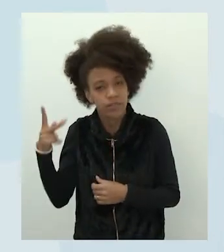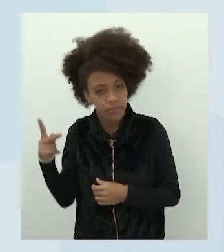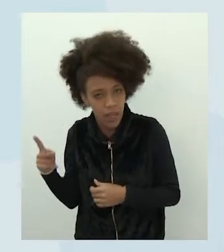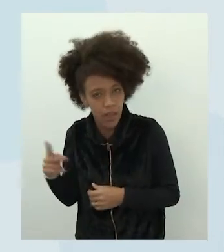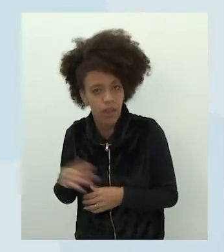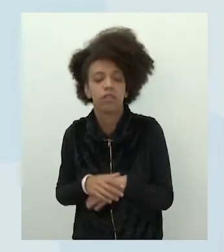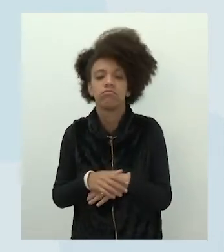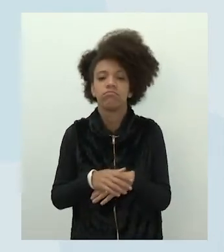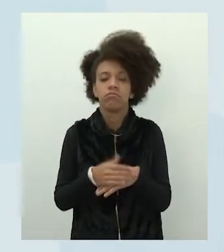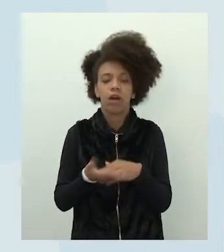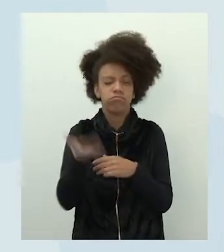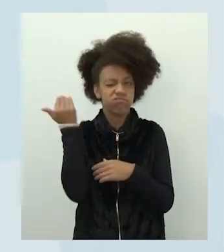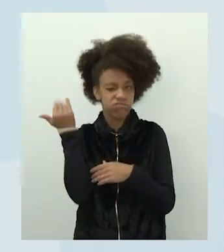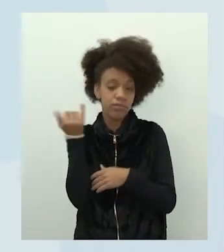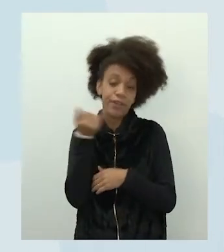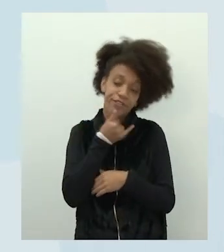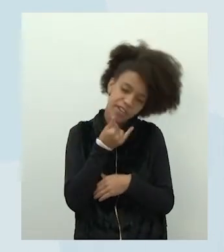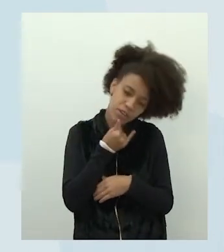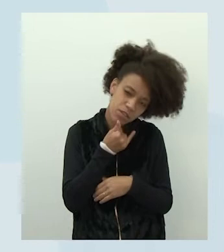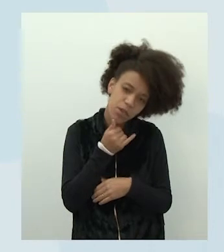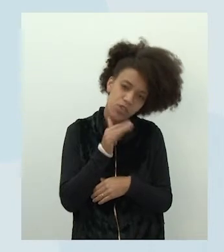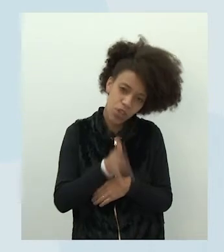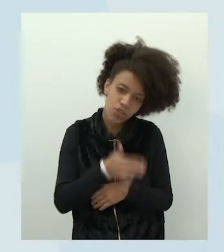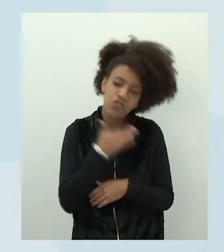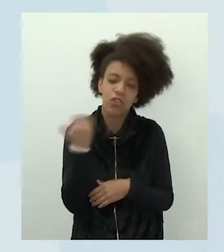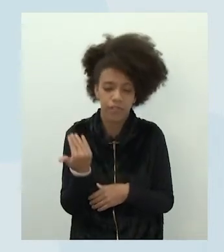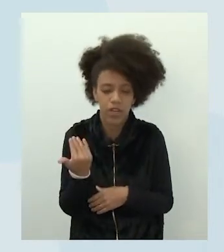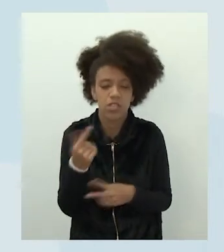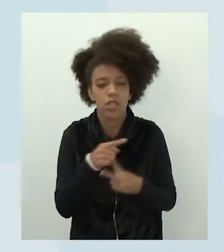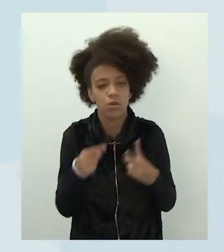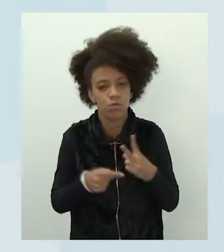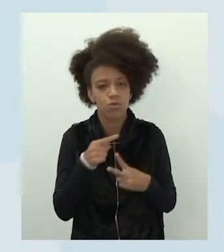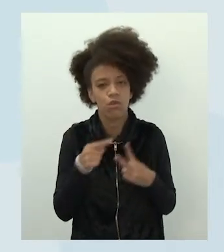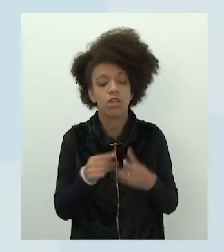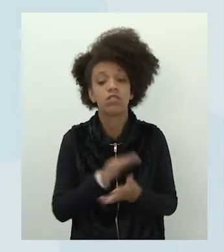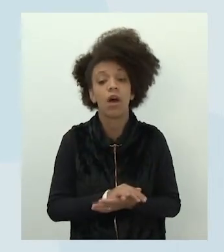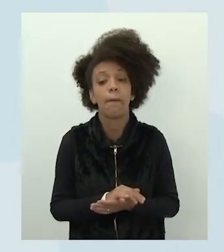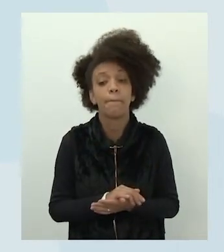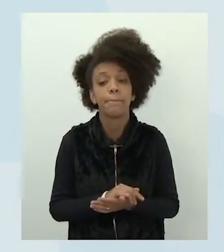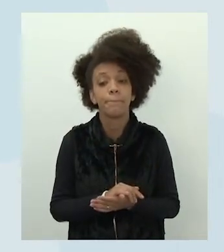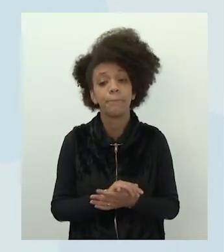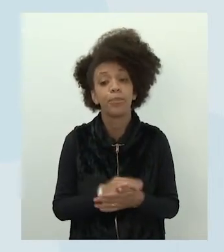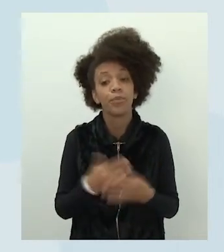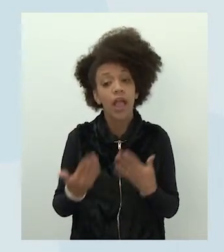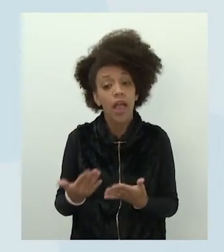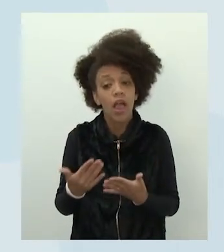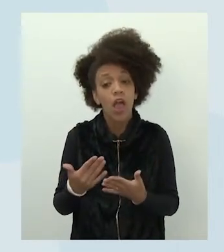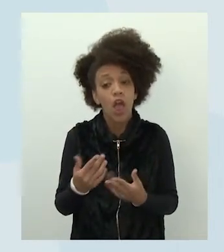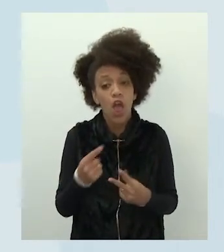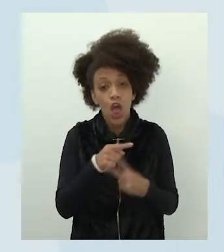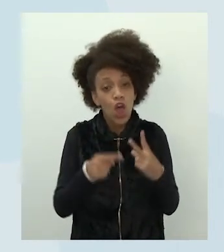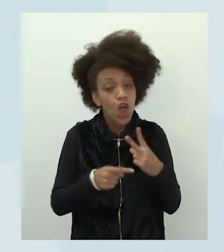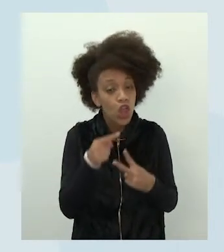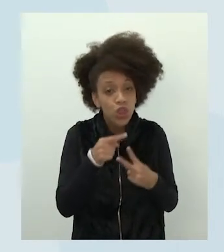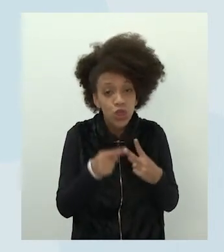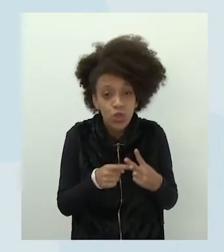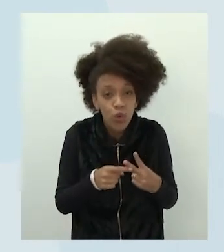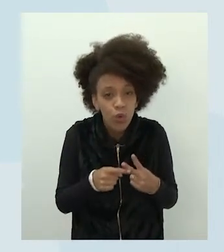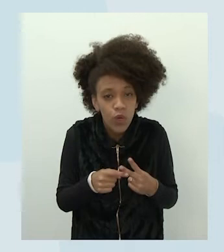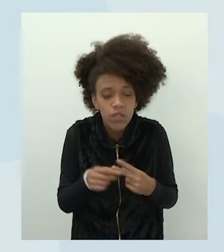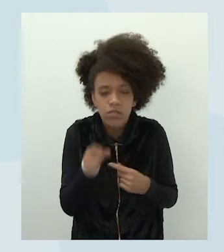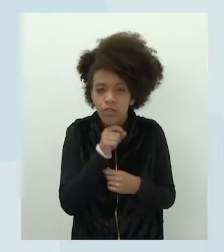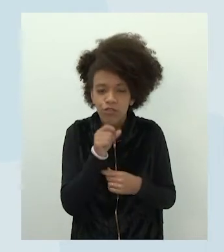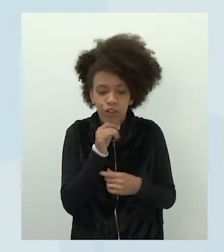anos atrás, infelizmente, eles já faleceram, e eram 2 idosos que eram assim,